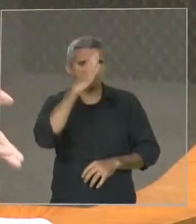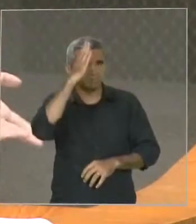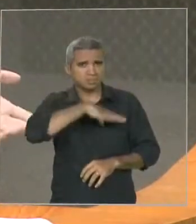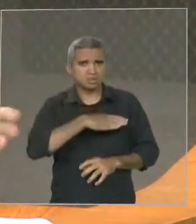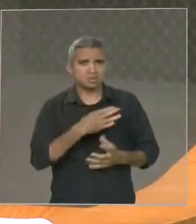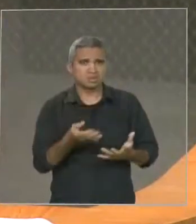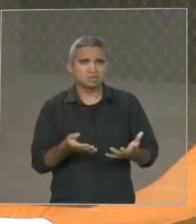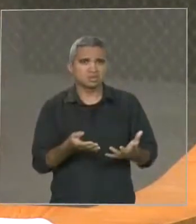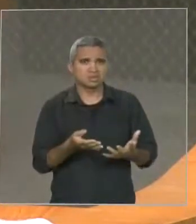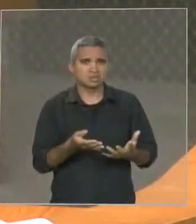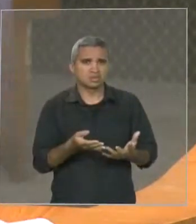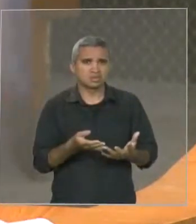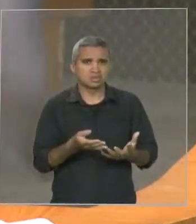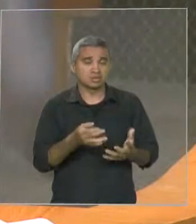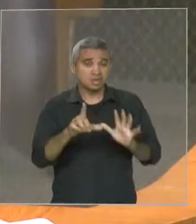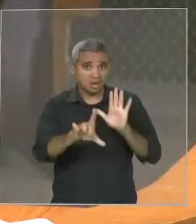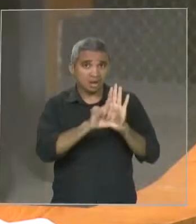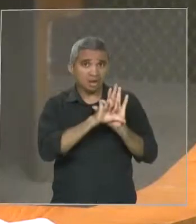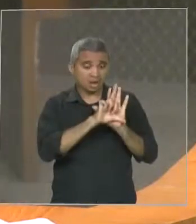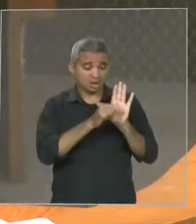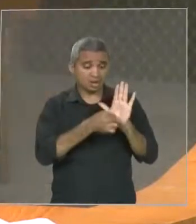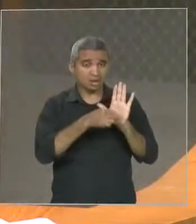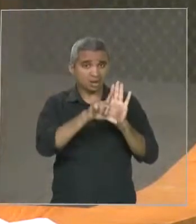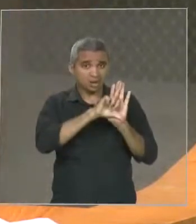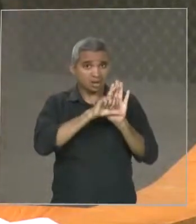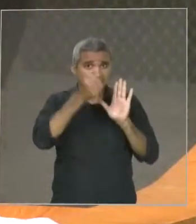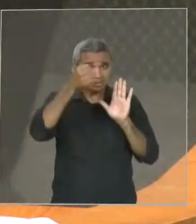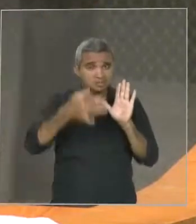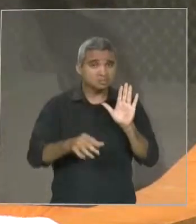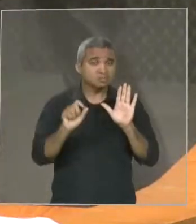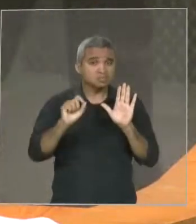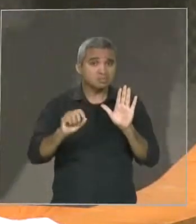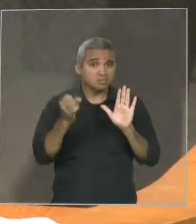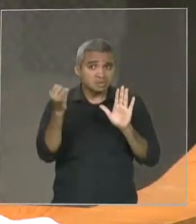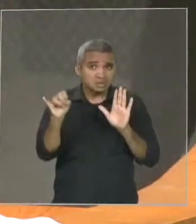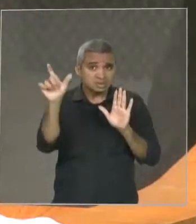ali, não diz a lei que as pessoas precisam